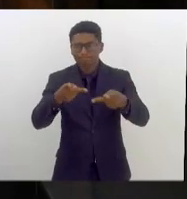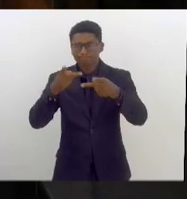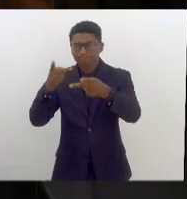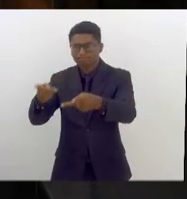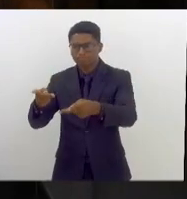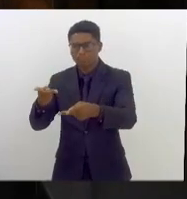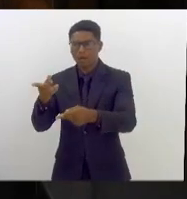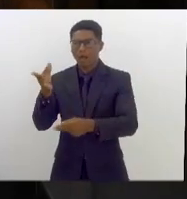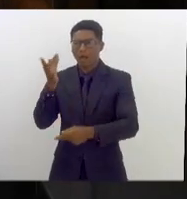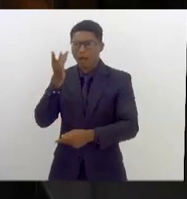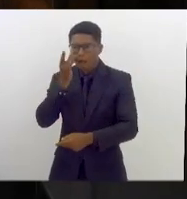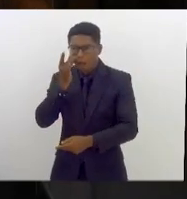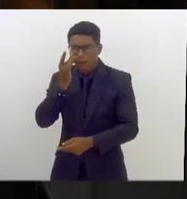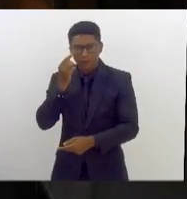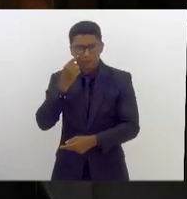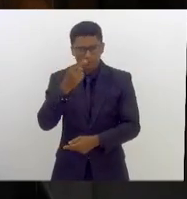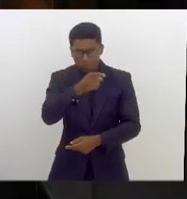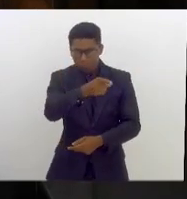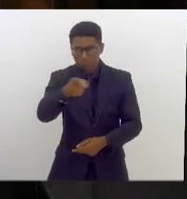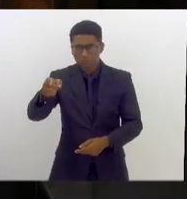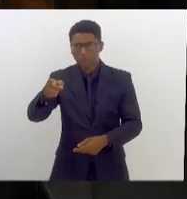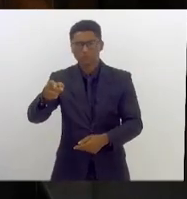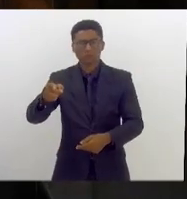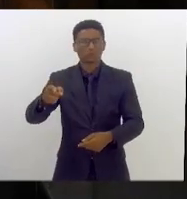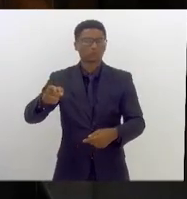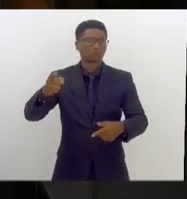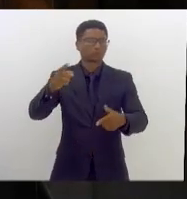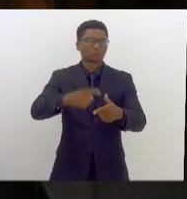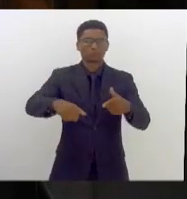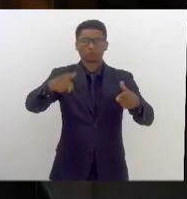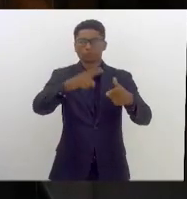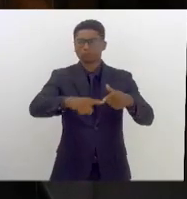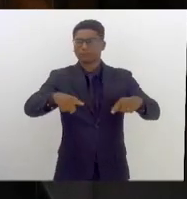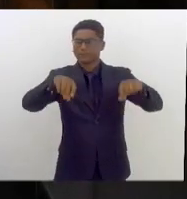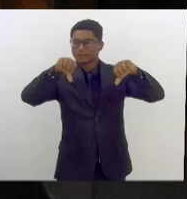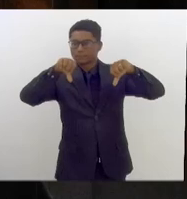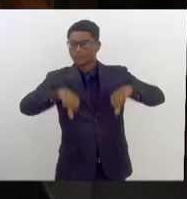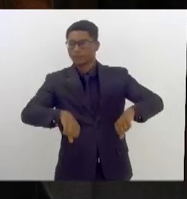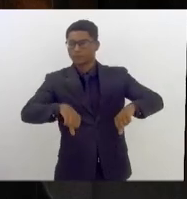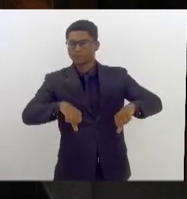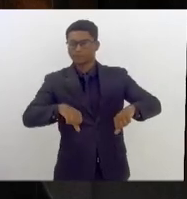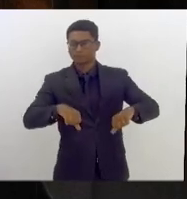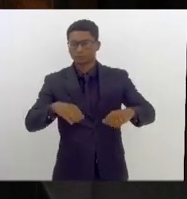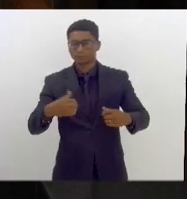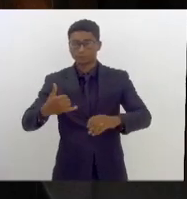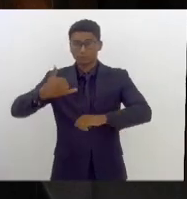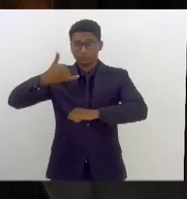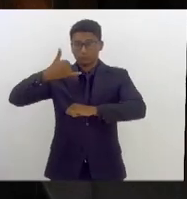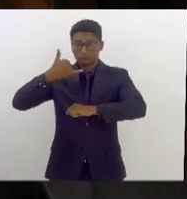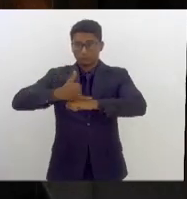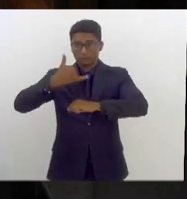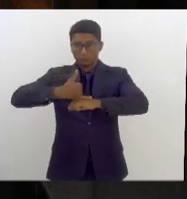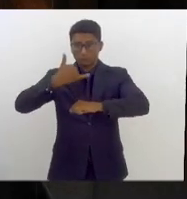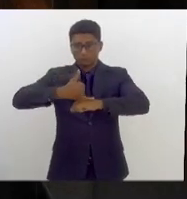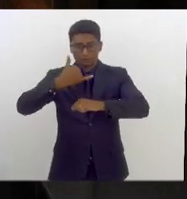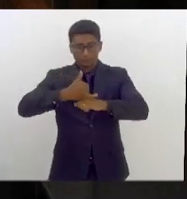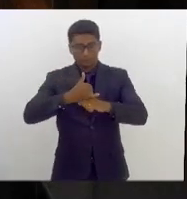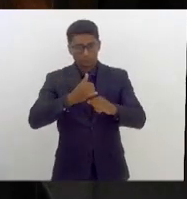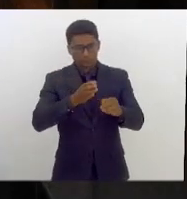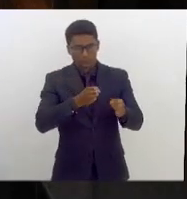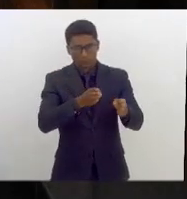pior do que a anunciada. Trilhões, já com tempo,